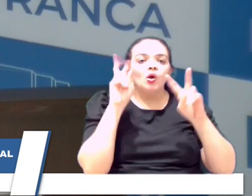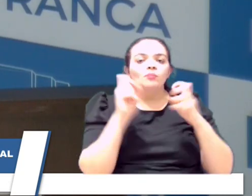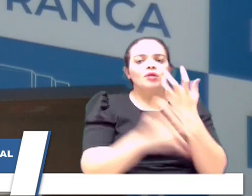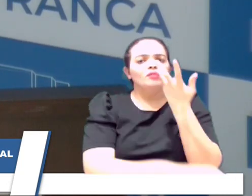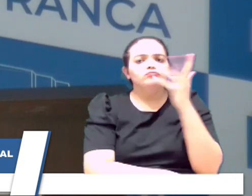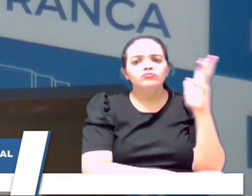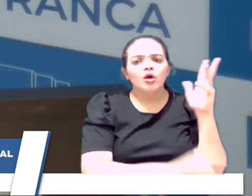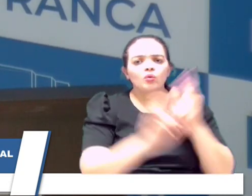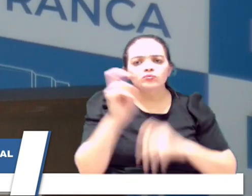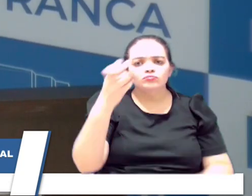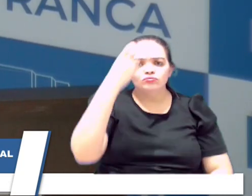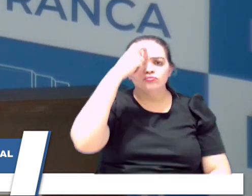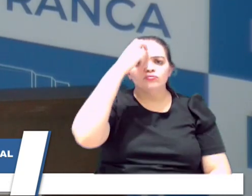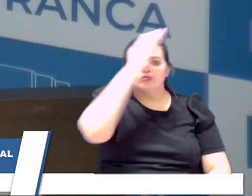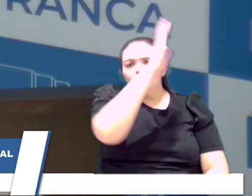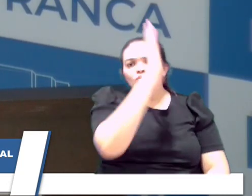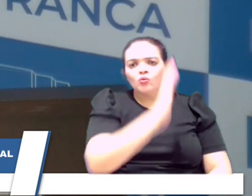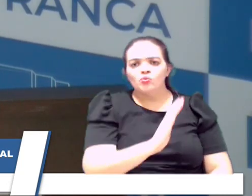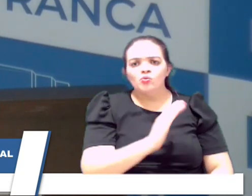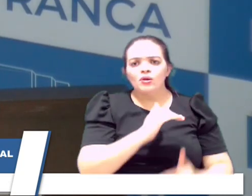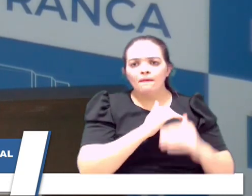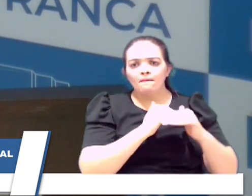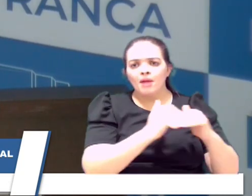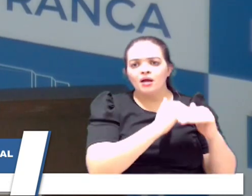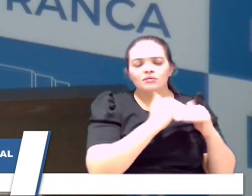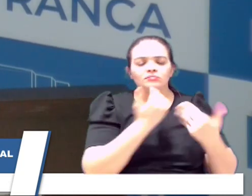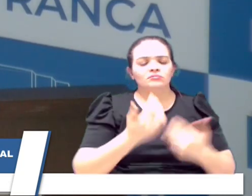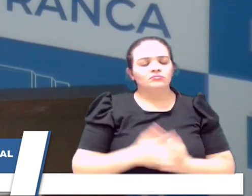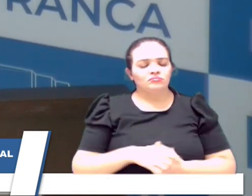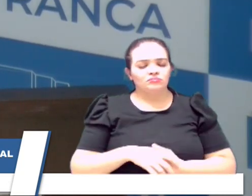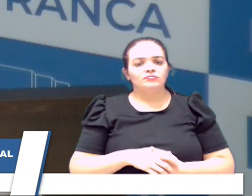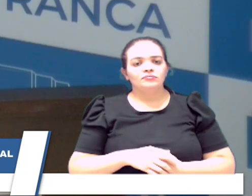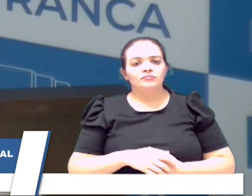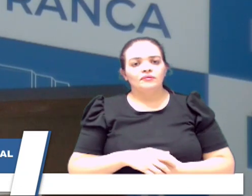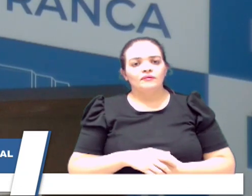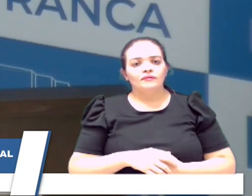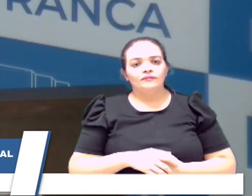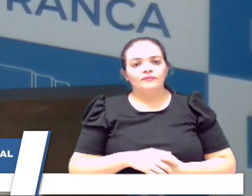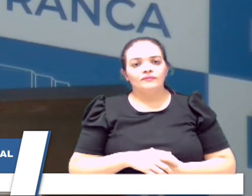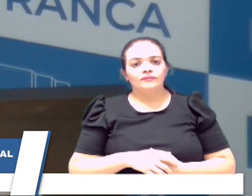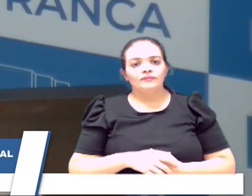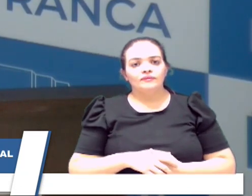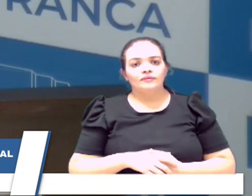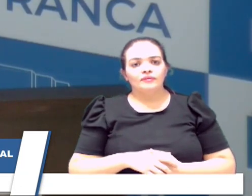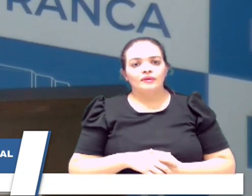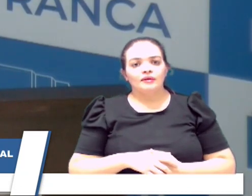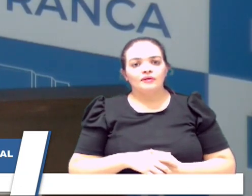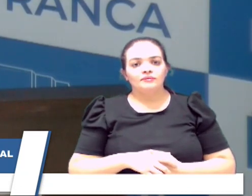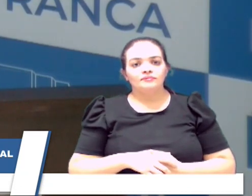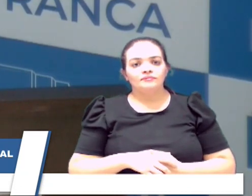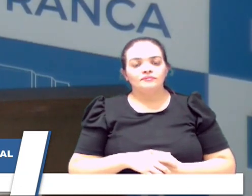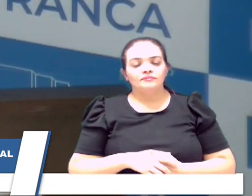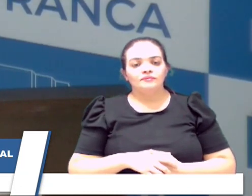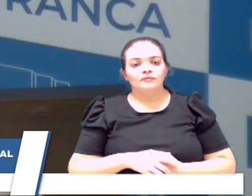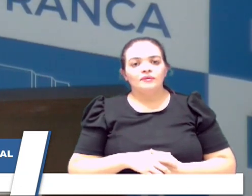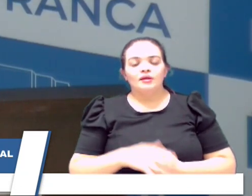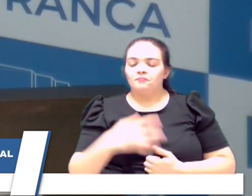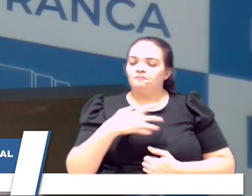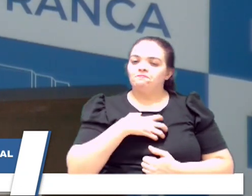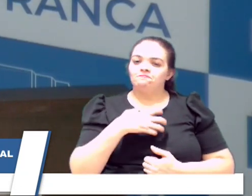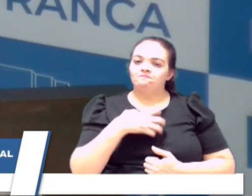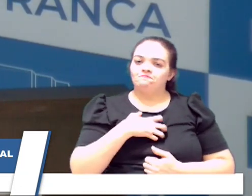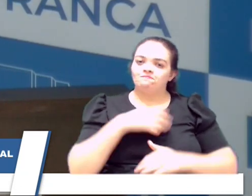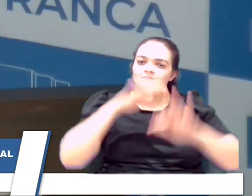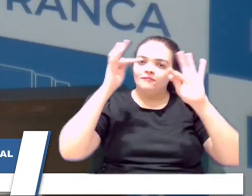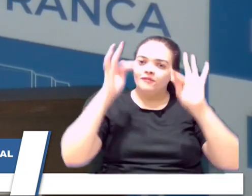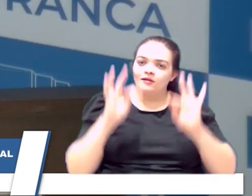da cultura padrão nossa. E, tipo assim, eu fico muito feliz